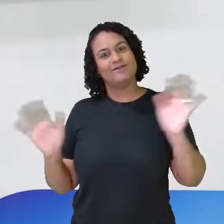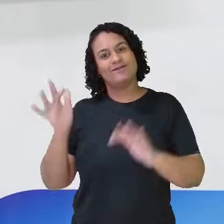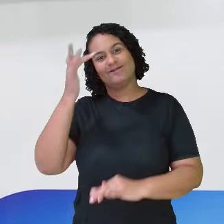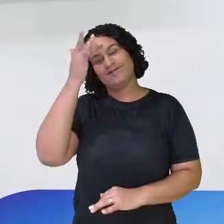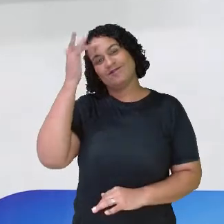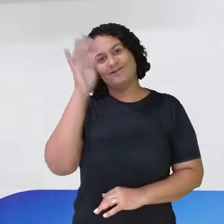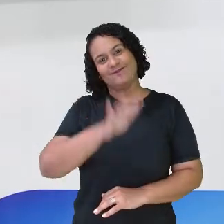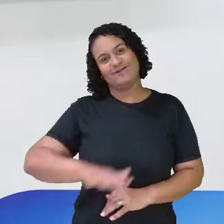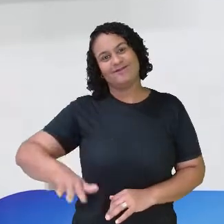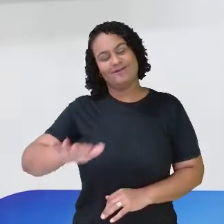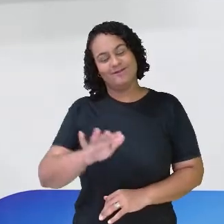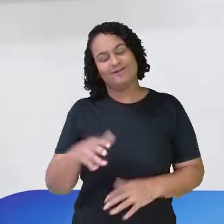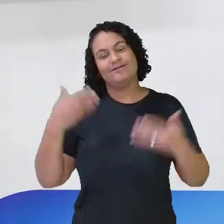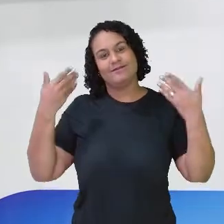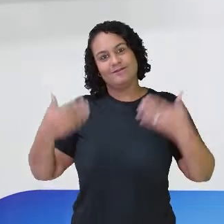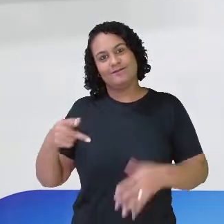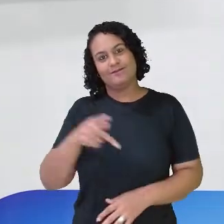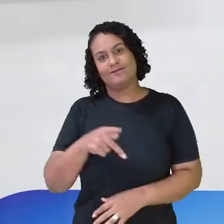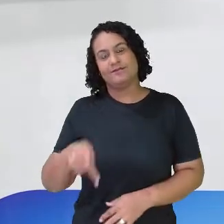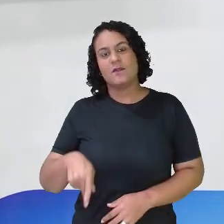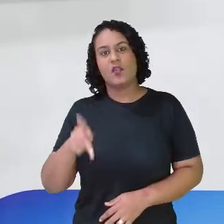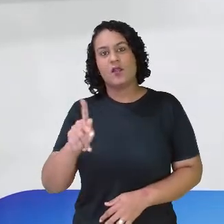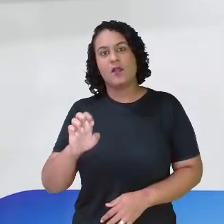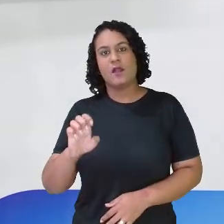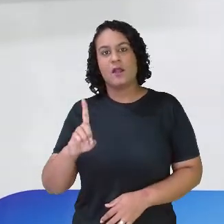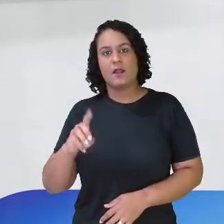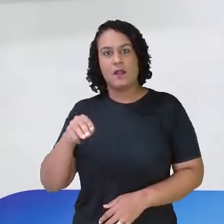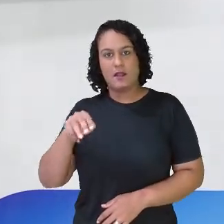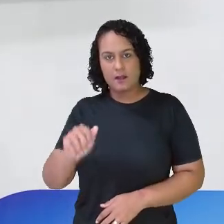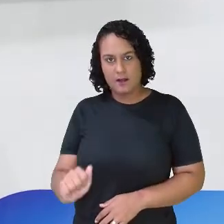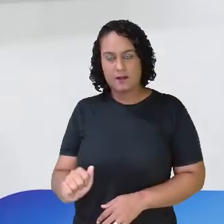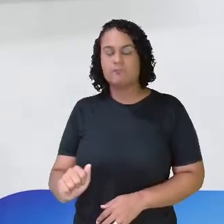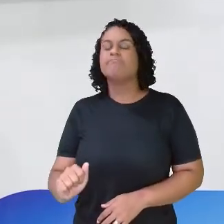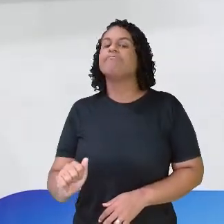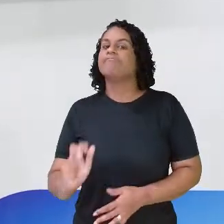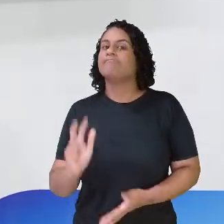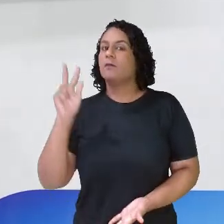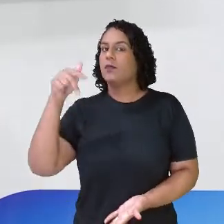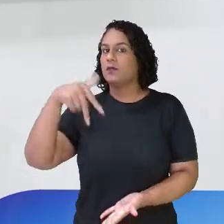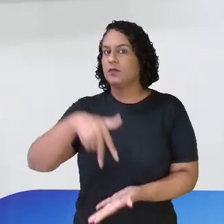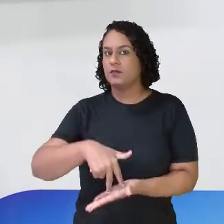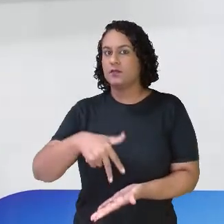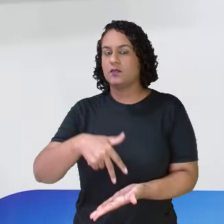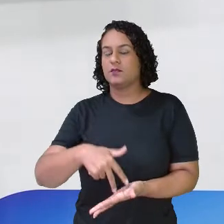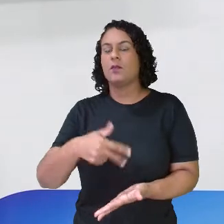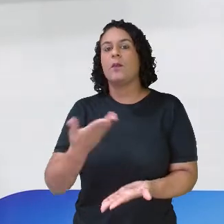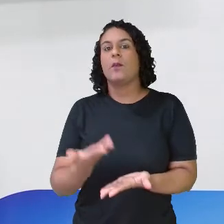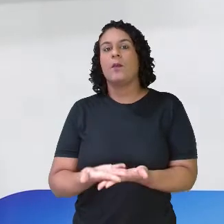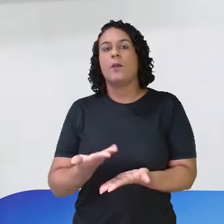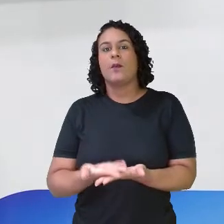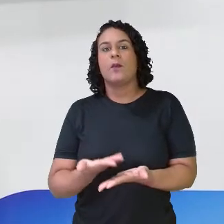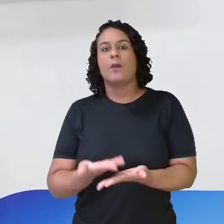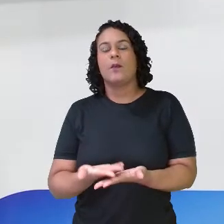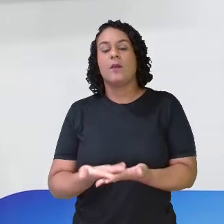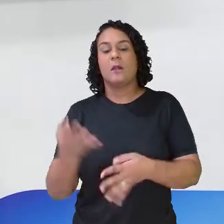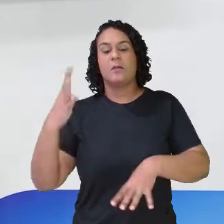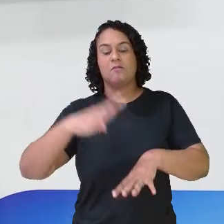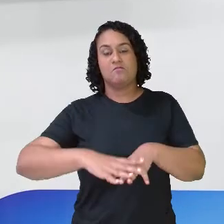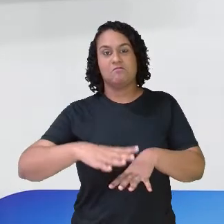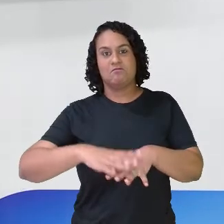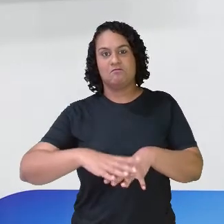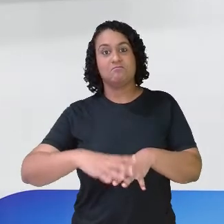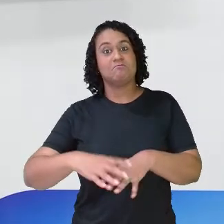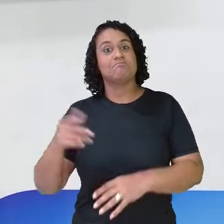Olá, pessoal! Eu sou a professora Kedma Santos e estou aqui para mais uma aula de